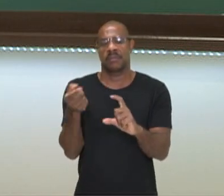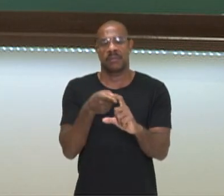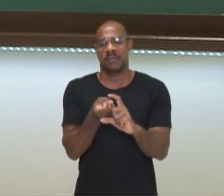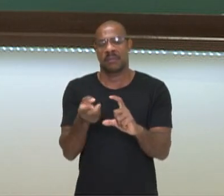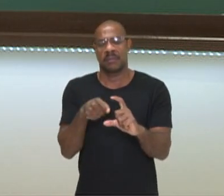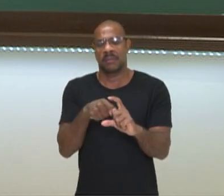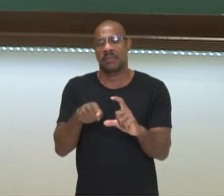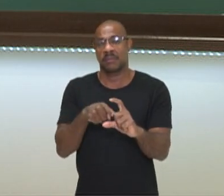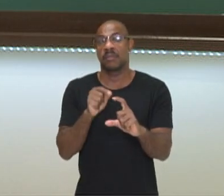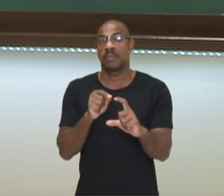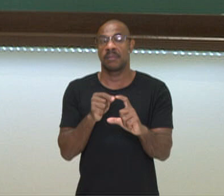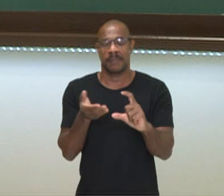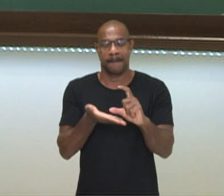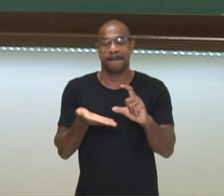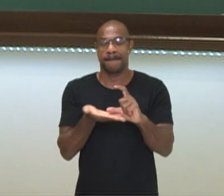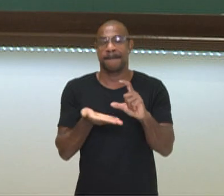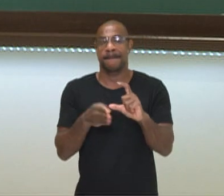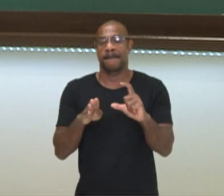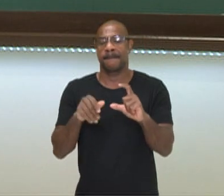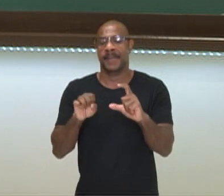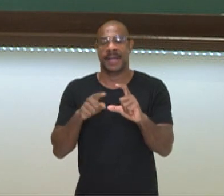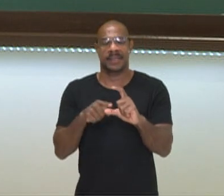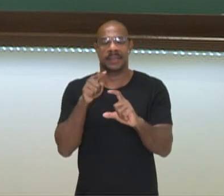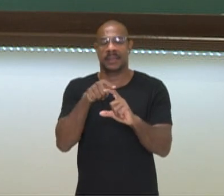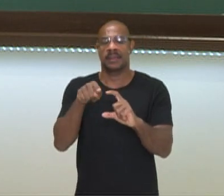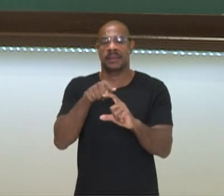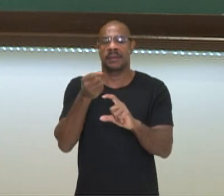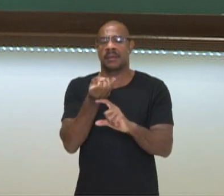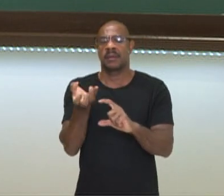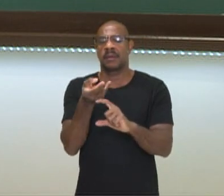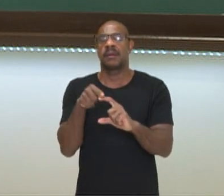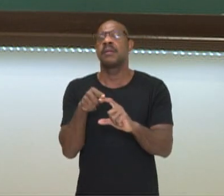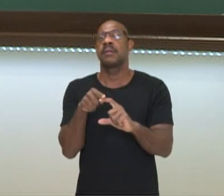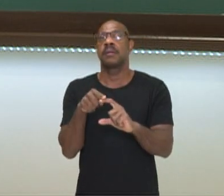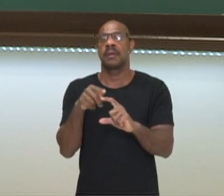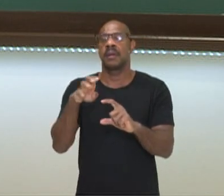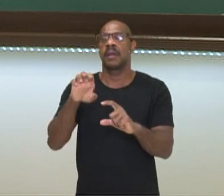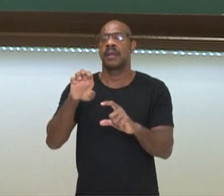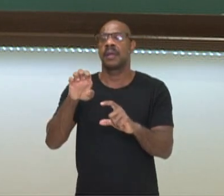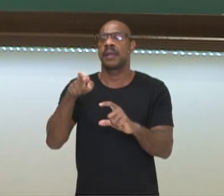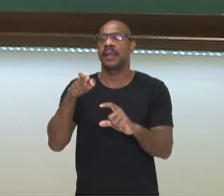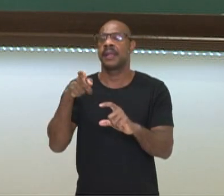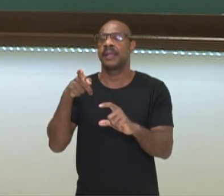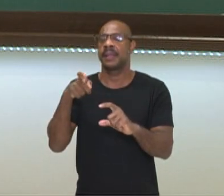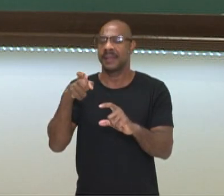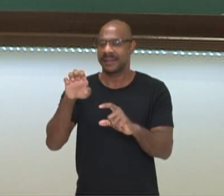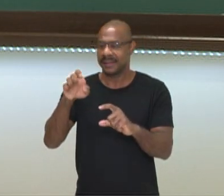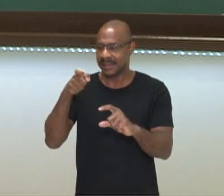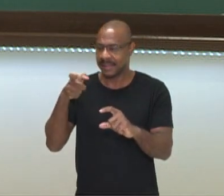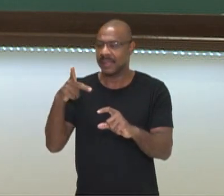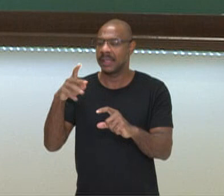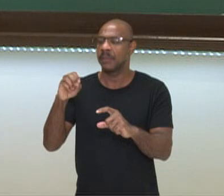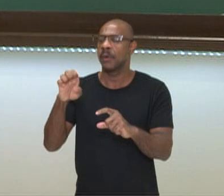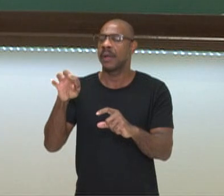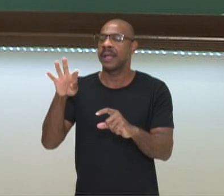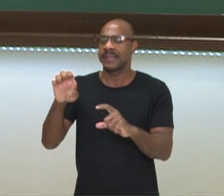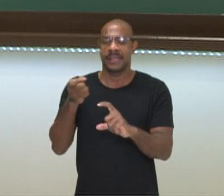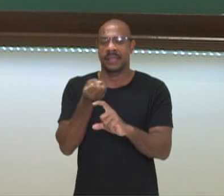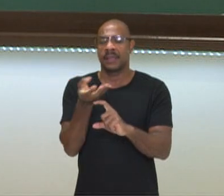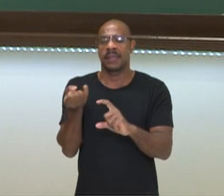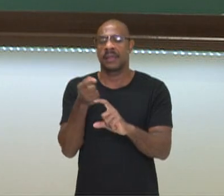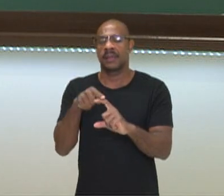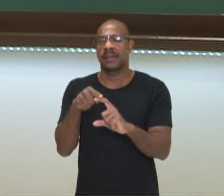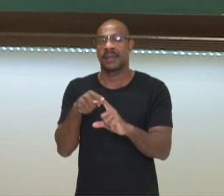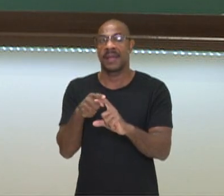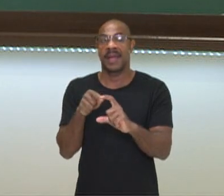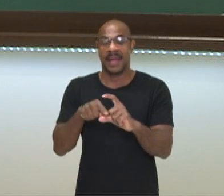embaixo é chamado de base e o número que está em cima é chamado de expoente. A base é o número que